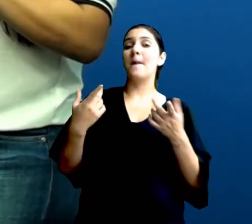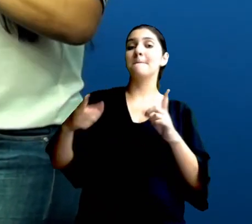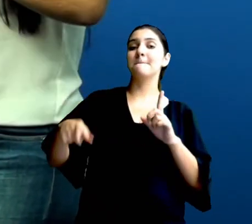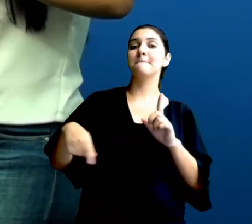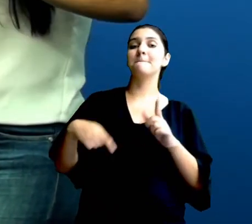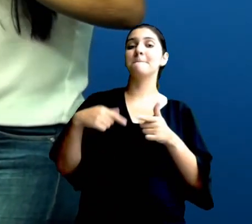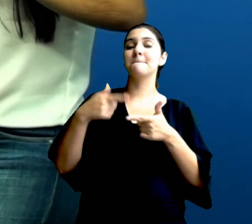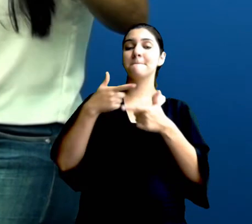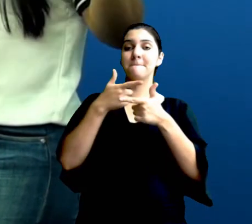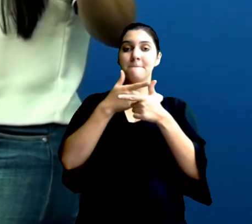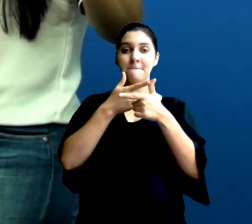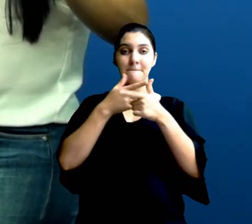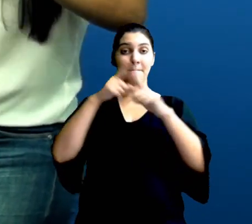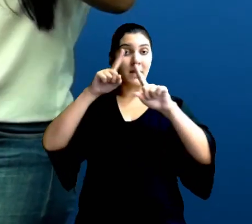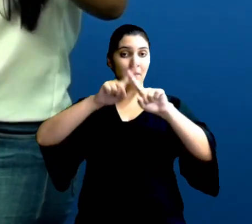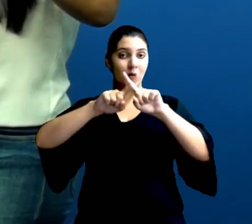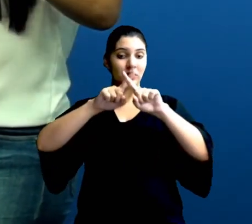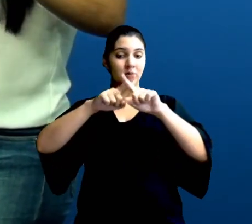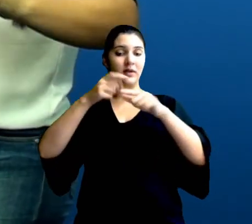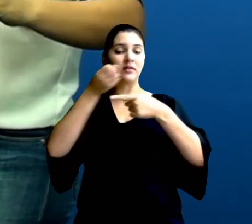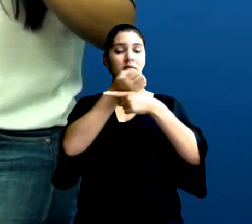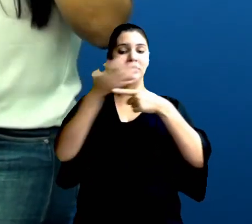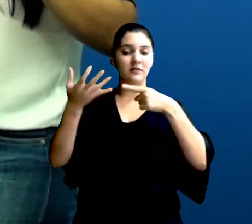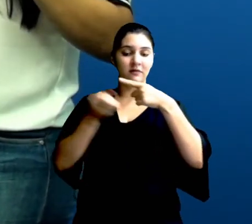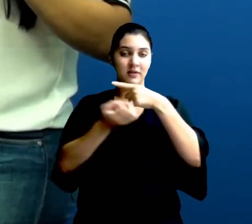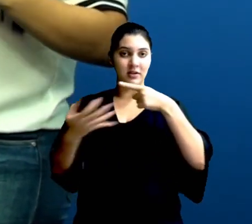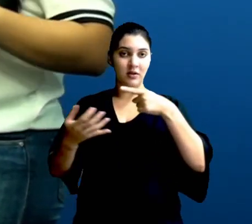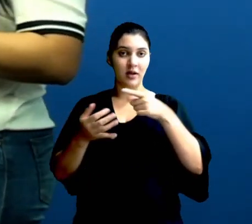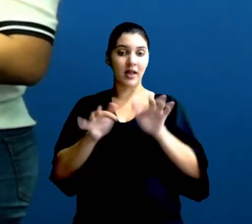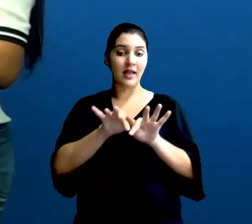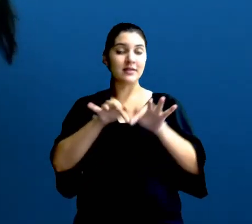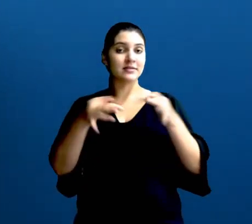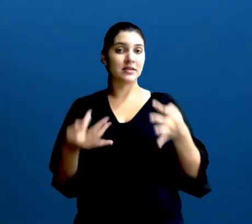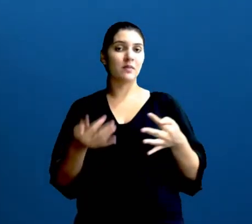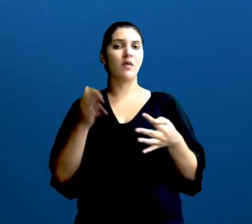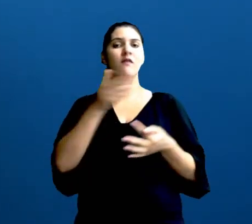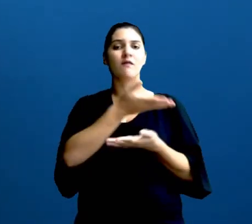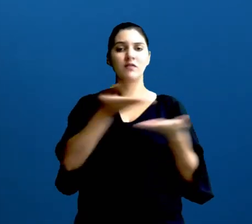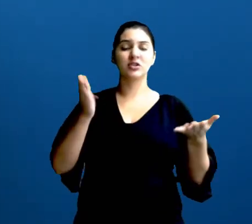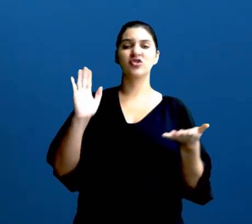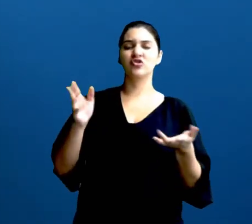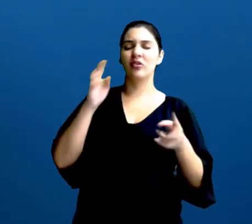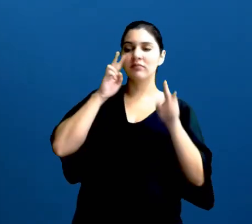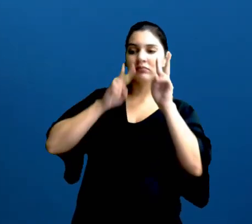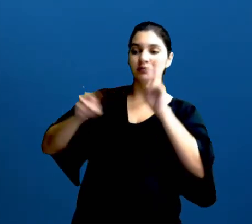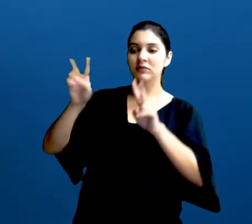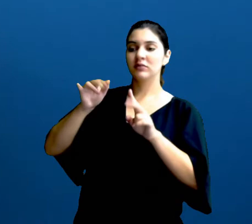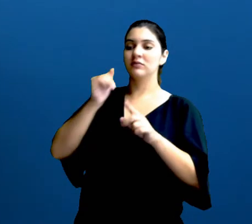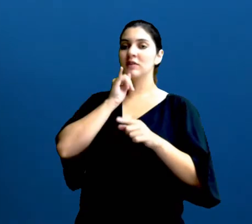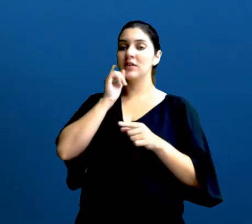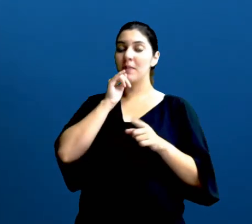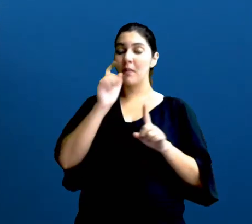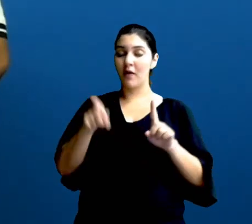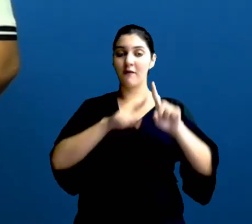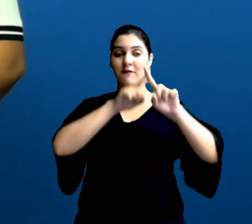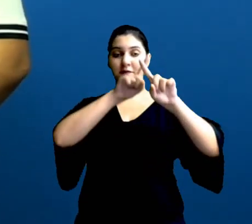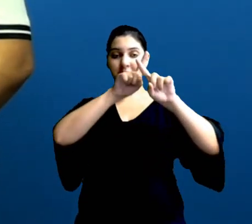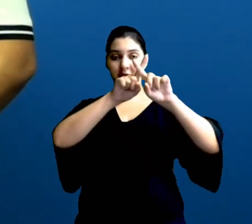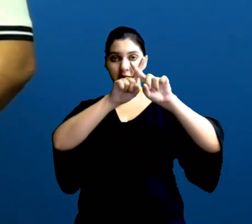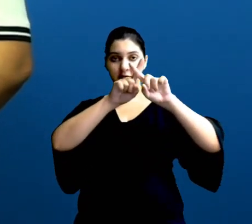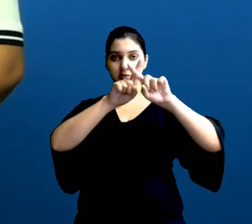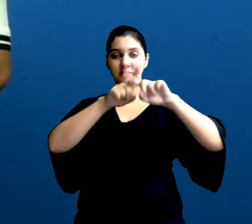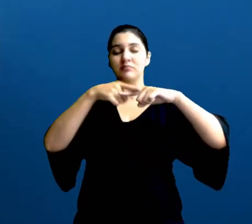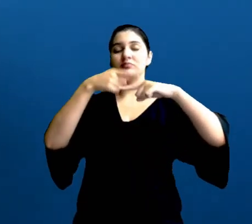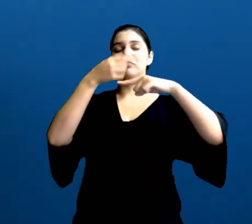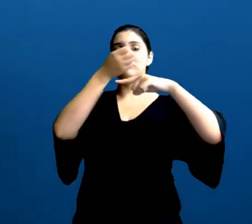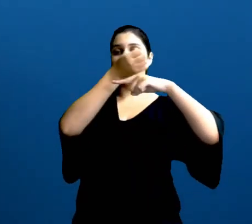Na multiplicação de fração é simples. Vocês já viram, a gente só vai fazer recordar. O de cima multiplica o de cima, o de baixo